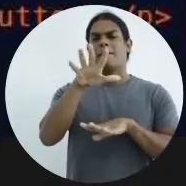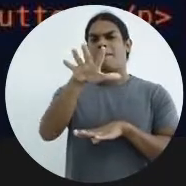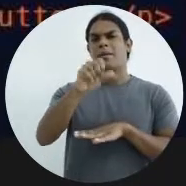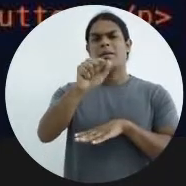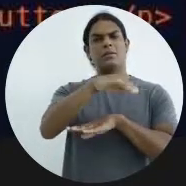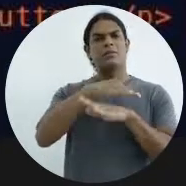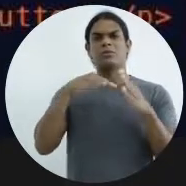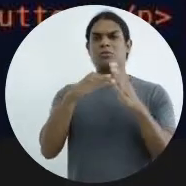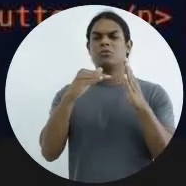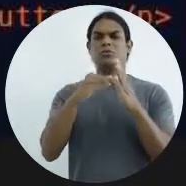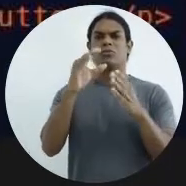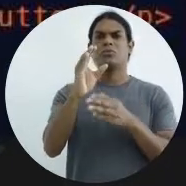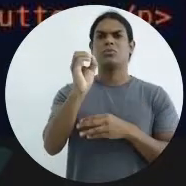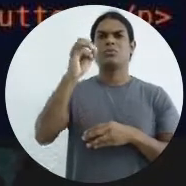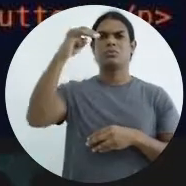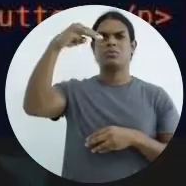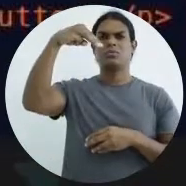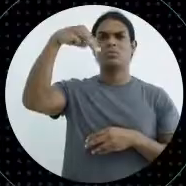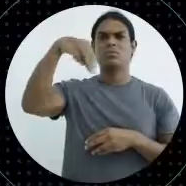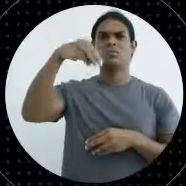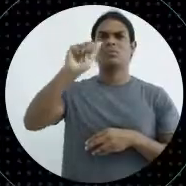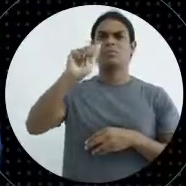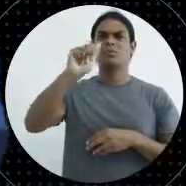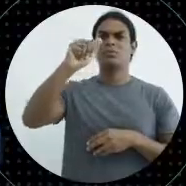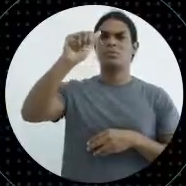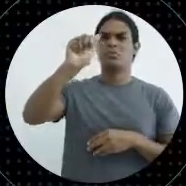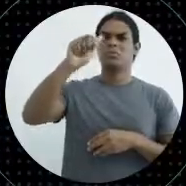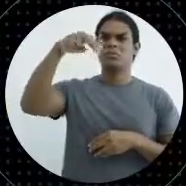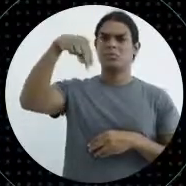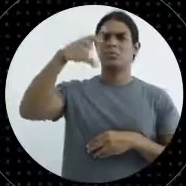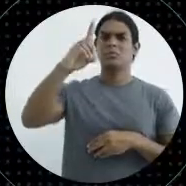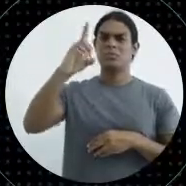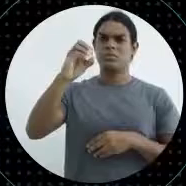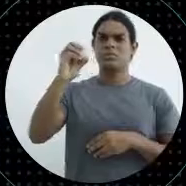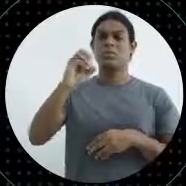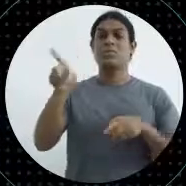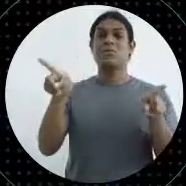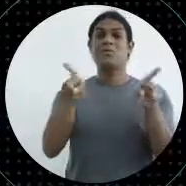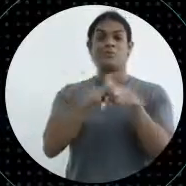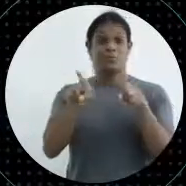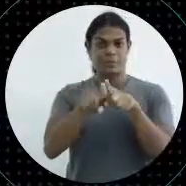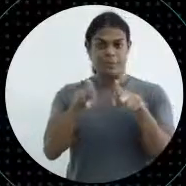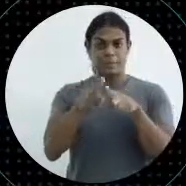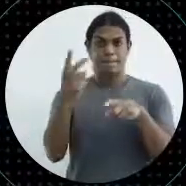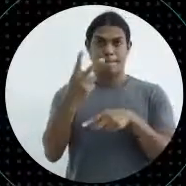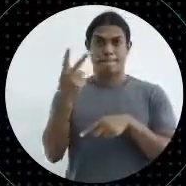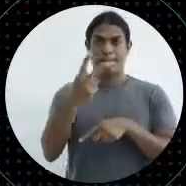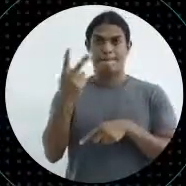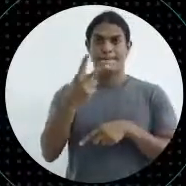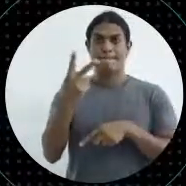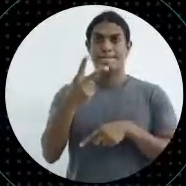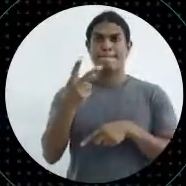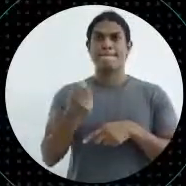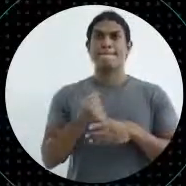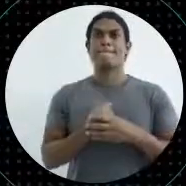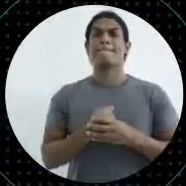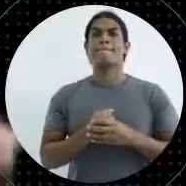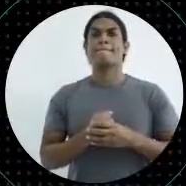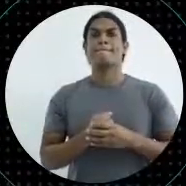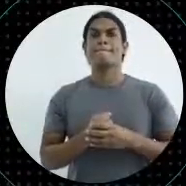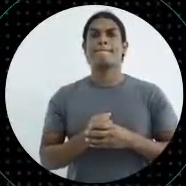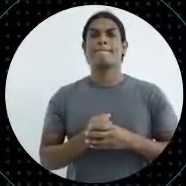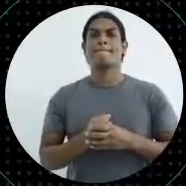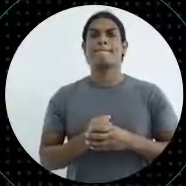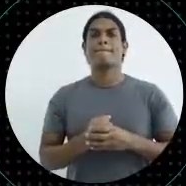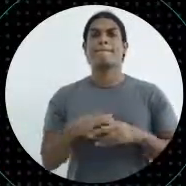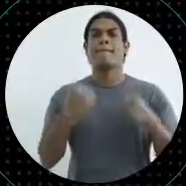JavaScript e na hora que lê no navegador, ele junta os dois. Então, seu código HTML vai poder usar